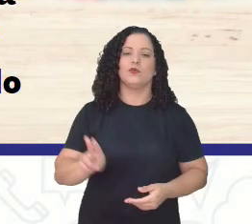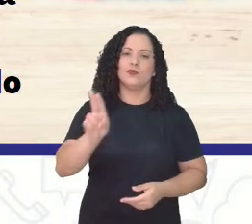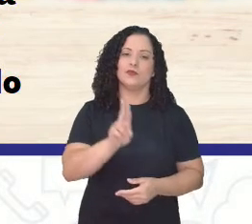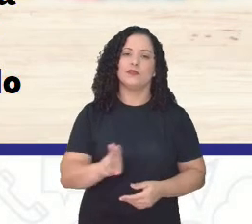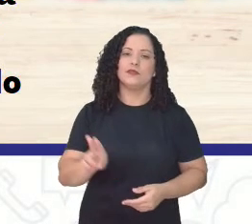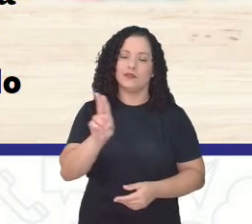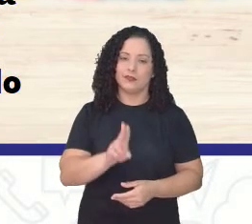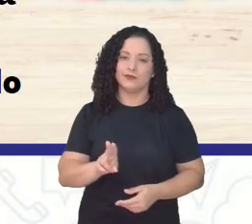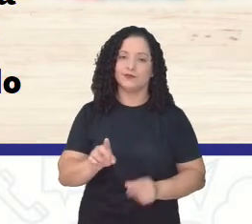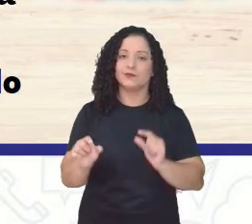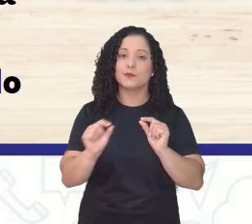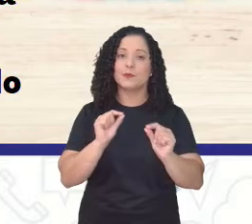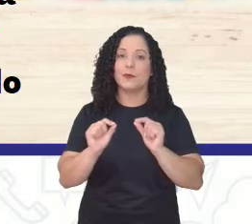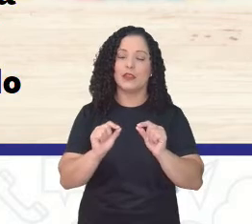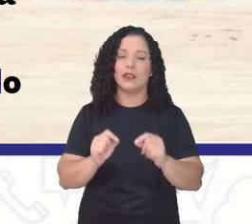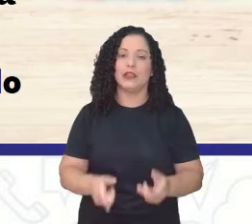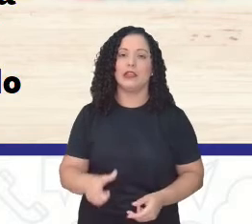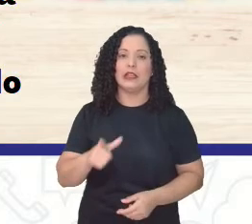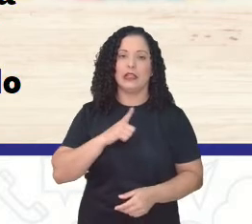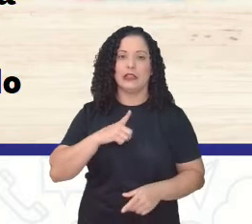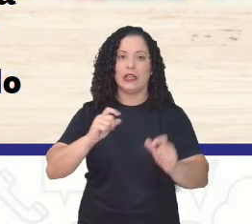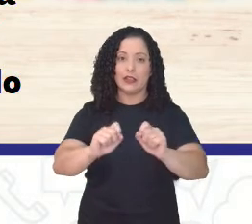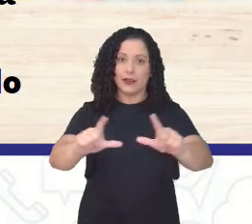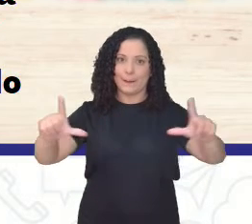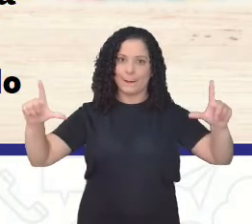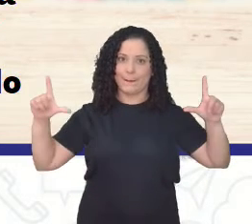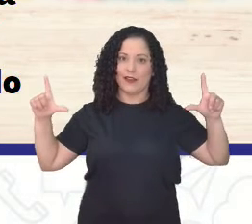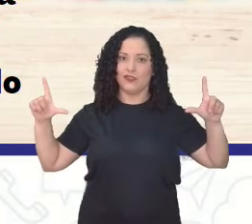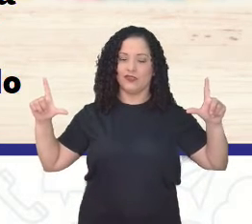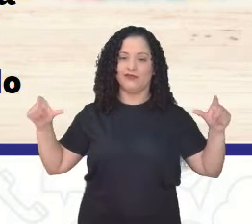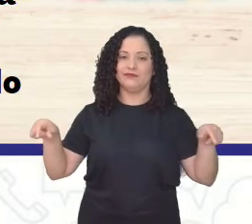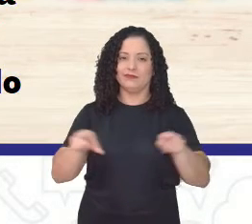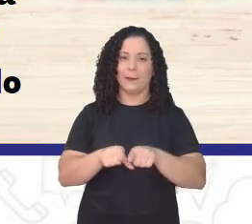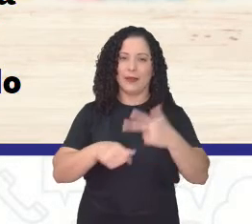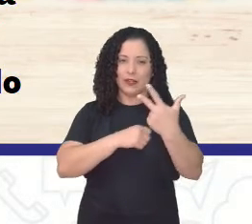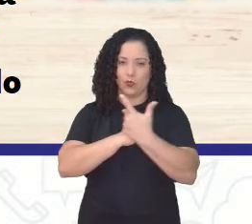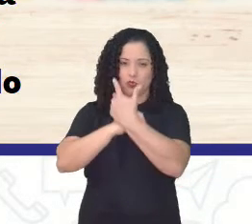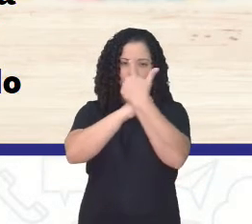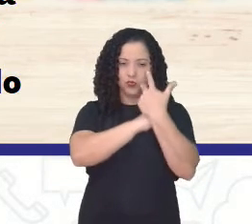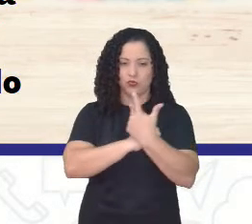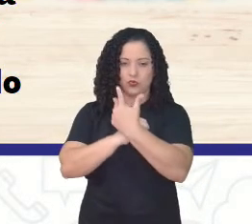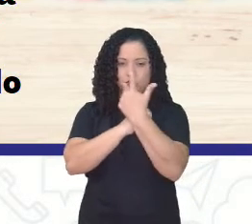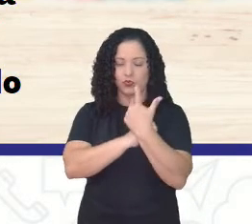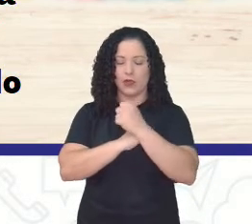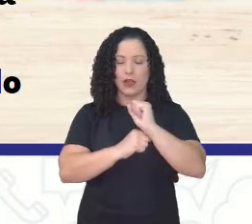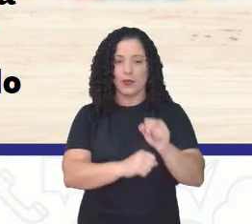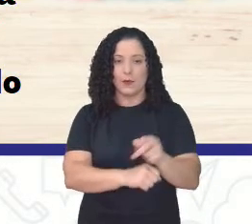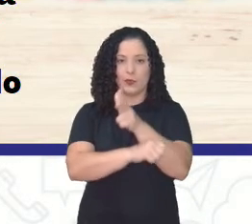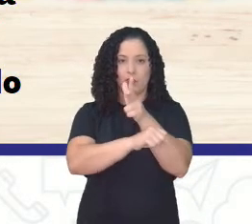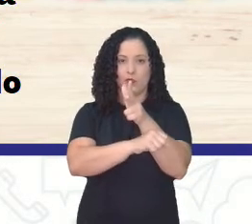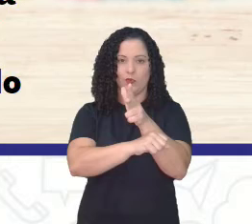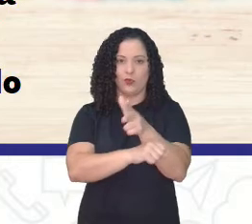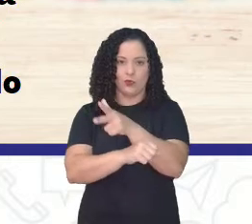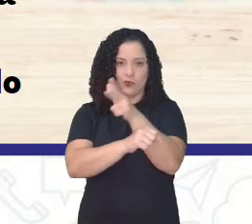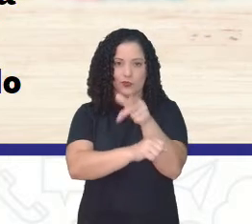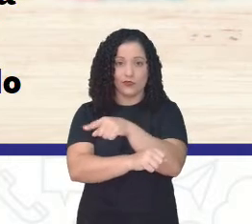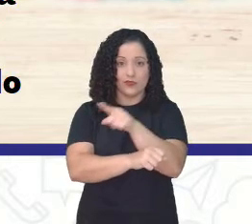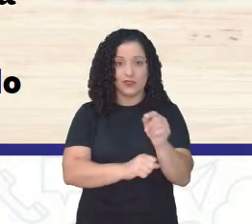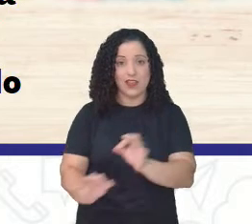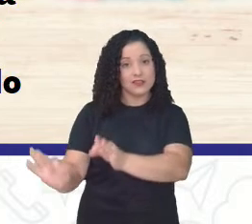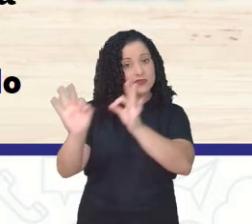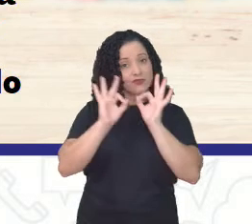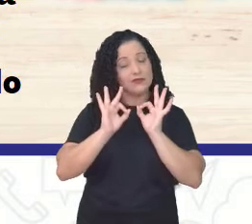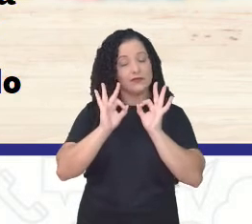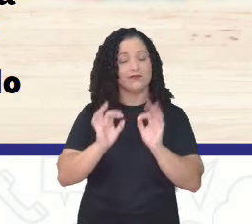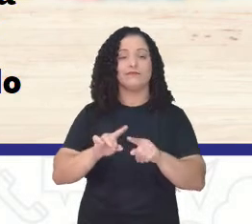professor colocou, a própria imagem, né, ela é decodificada e transmitida. A gente faz isso também com os livros,